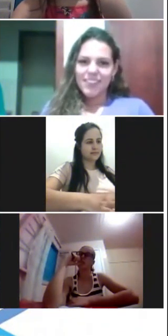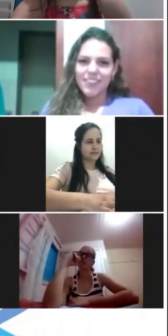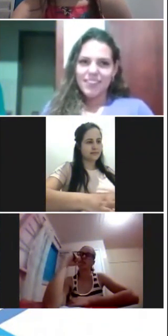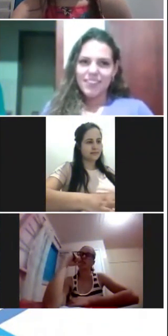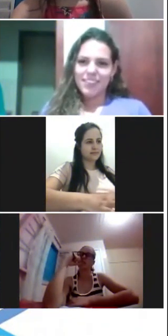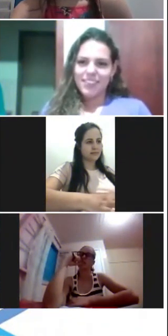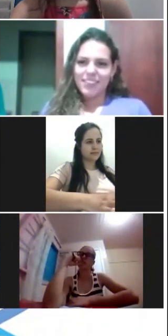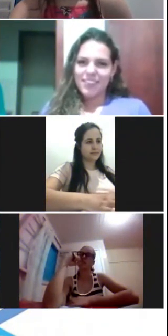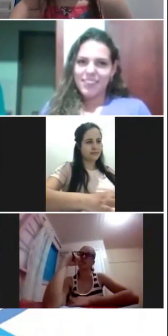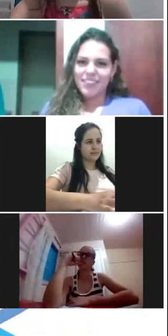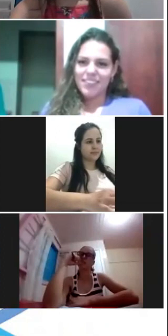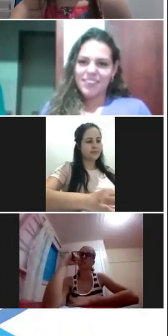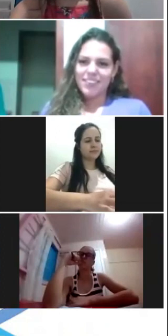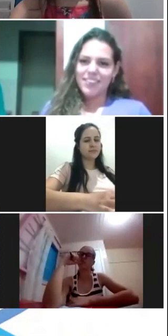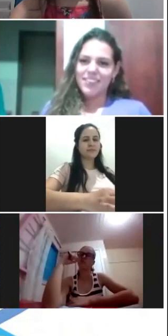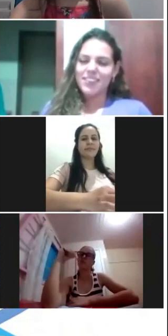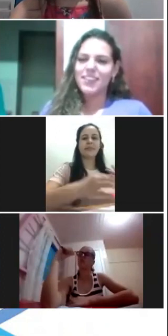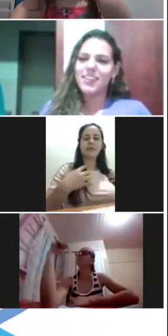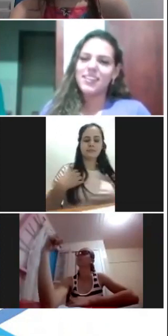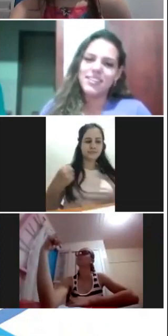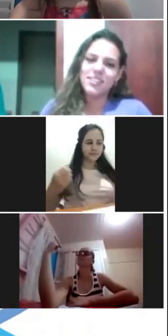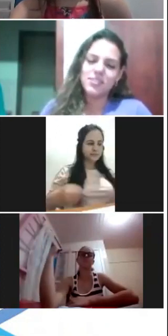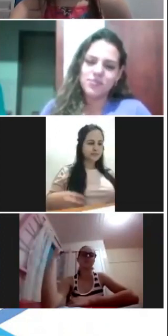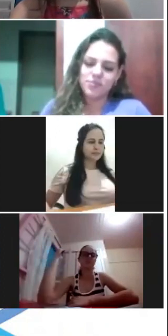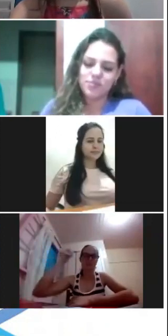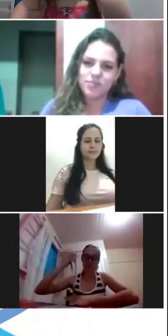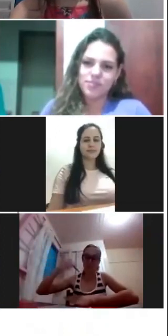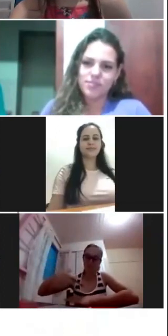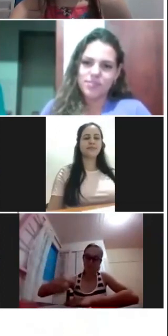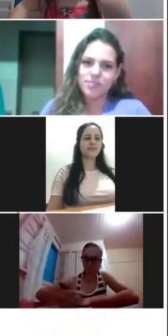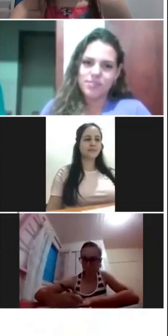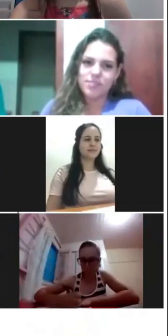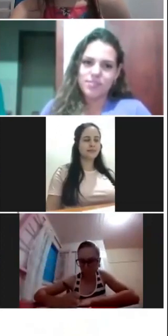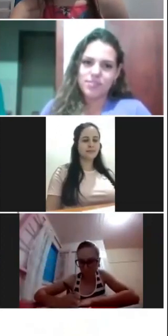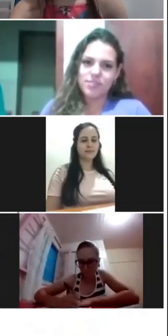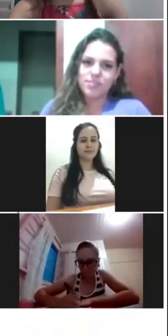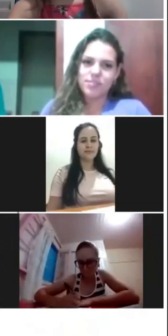A replicação do DNA. Afinal de contas, o que que é o DNA, né?